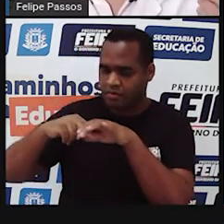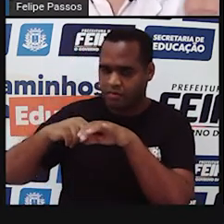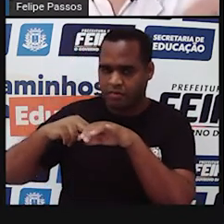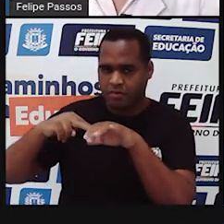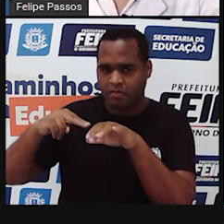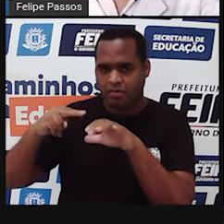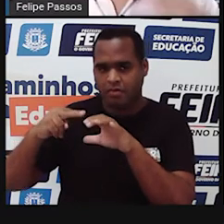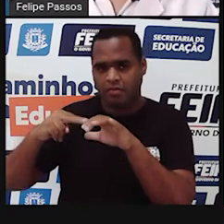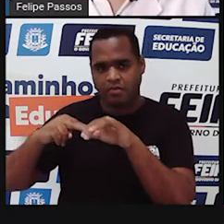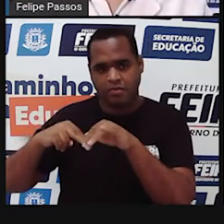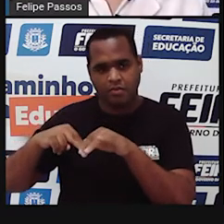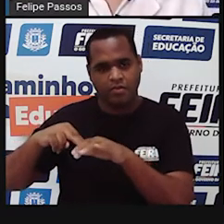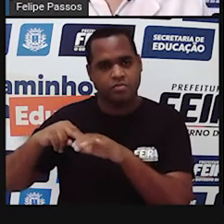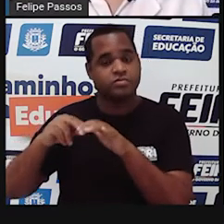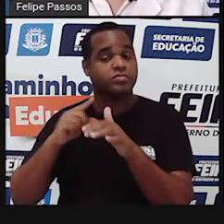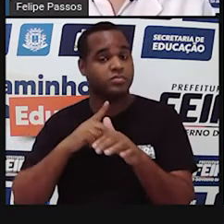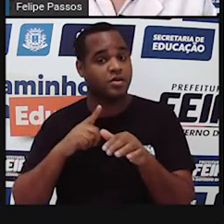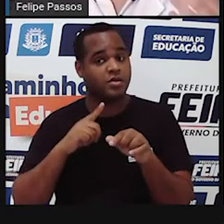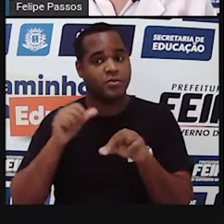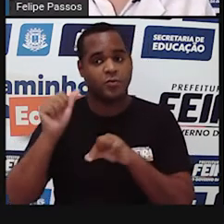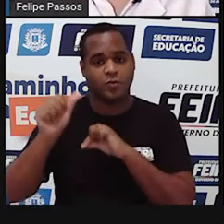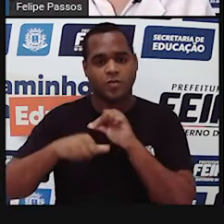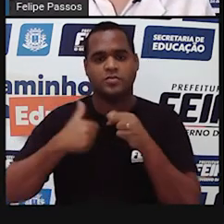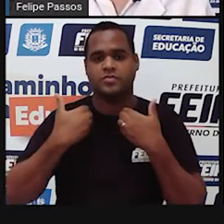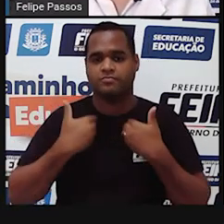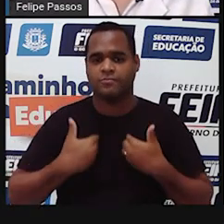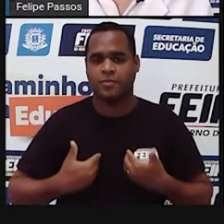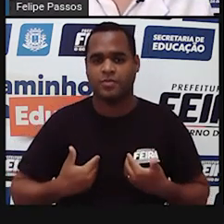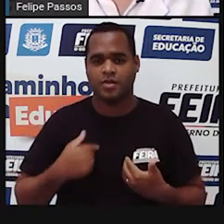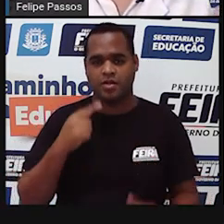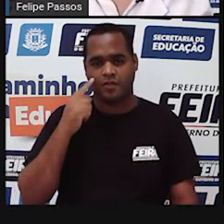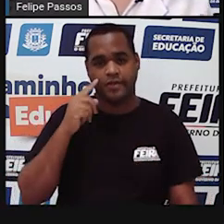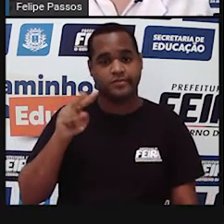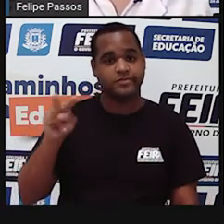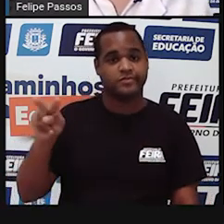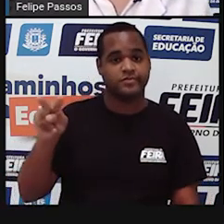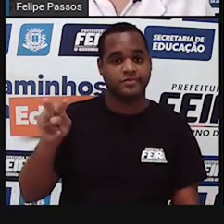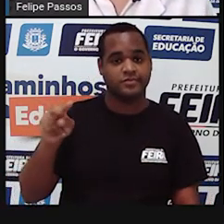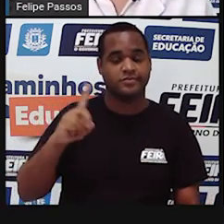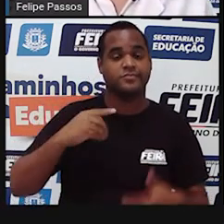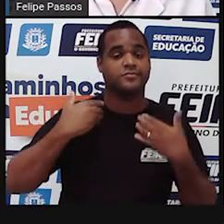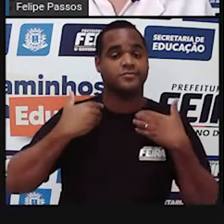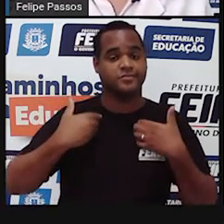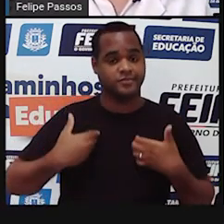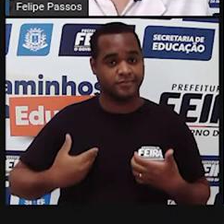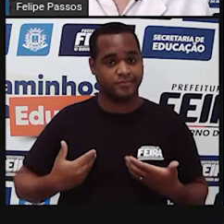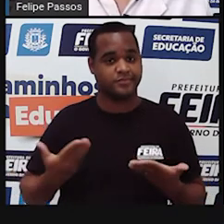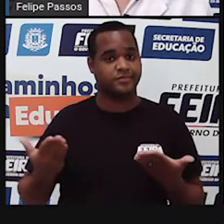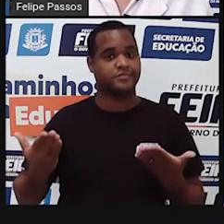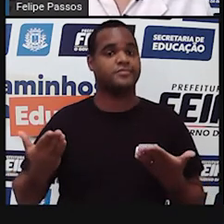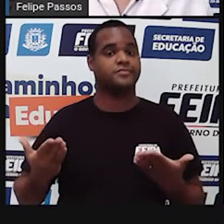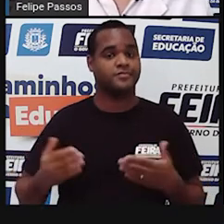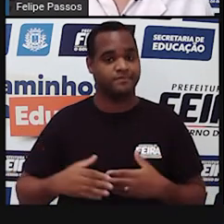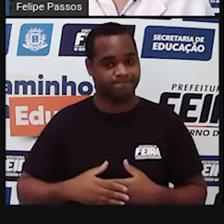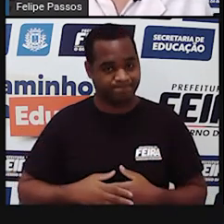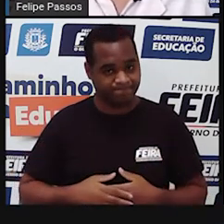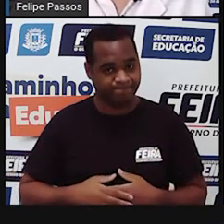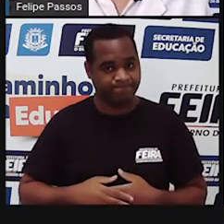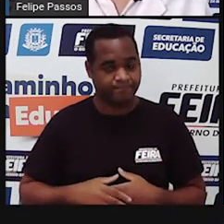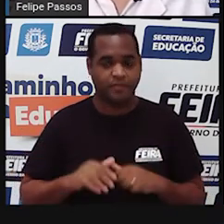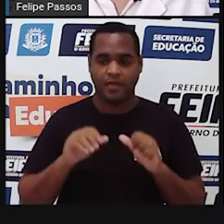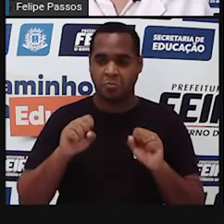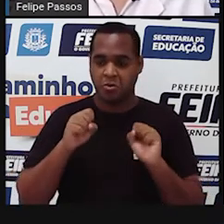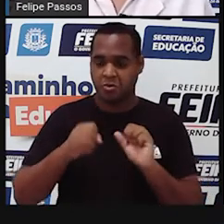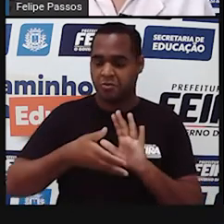patologia que modifique o corpo dele, e aí a gente volta para aquela questão da estética, né? Pode ser excluído de